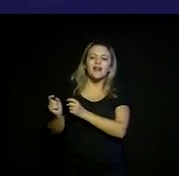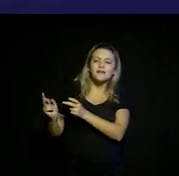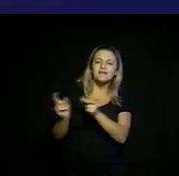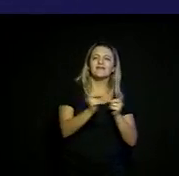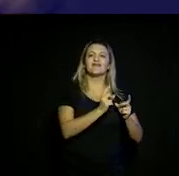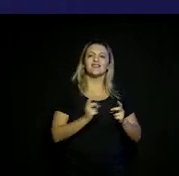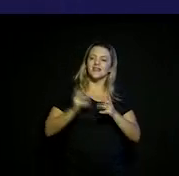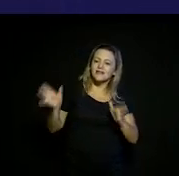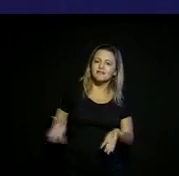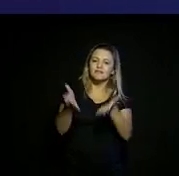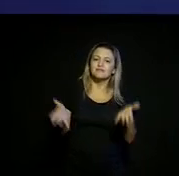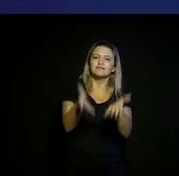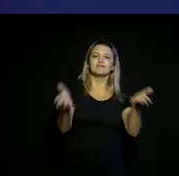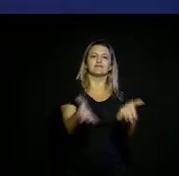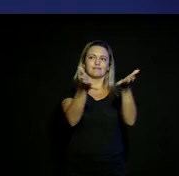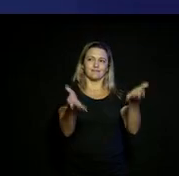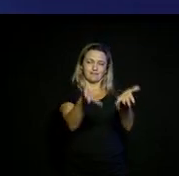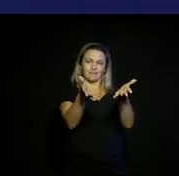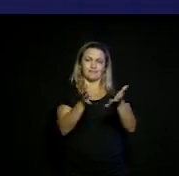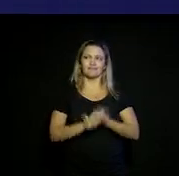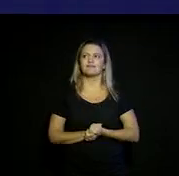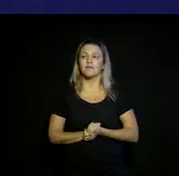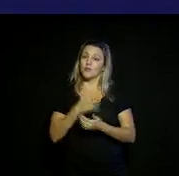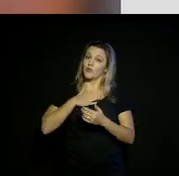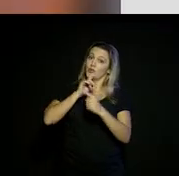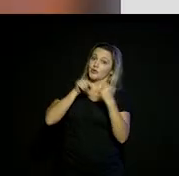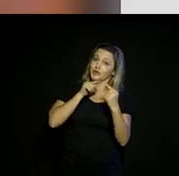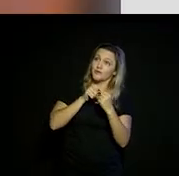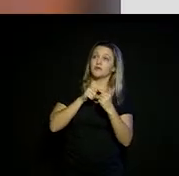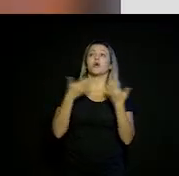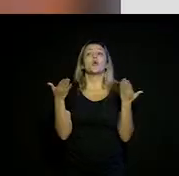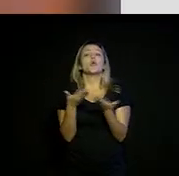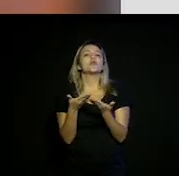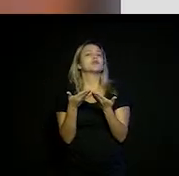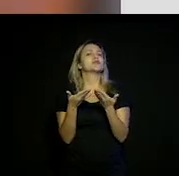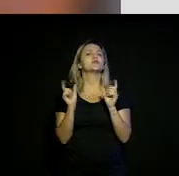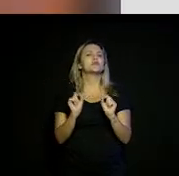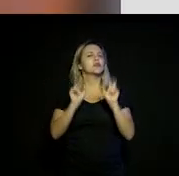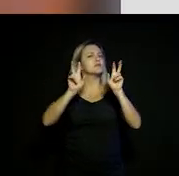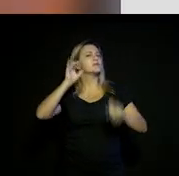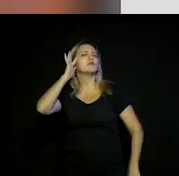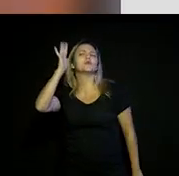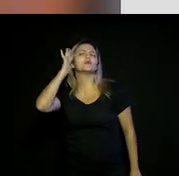peixe. Vamos lá falar um pouco a respeito do que é